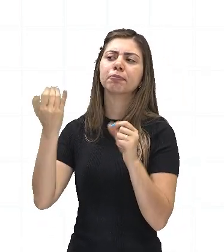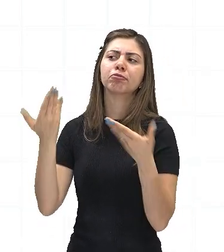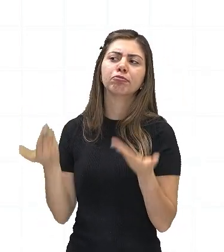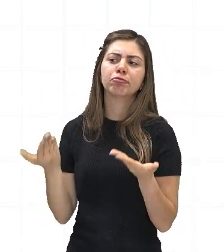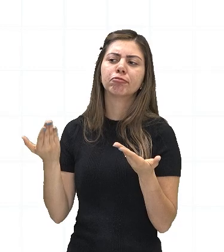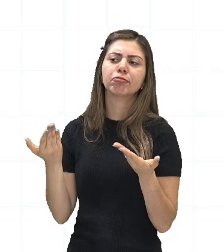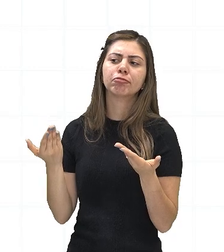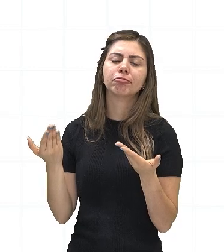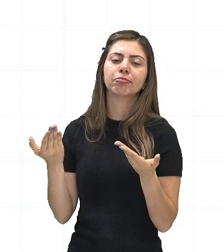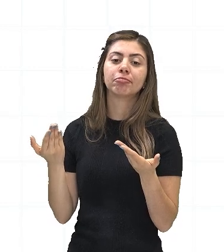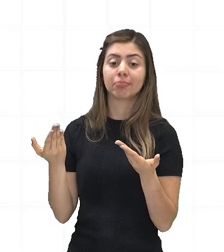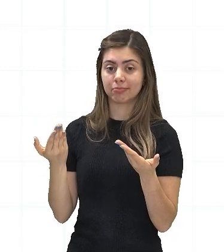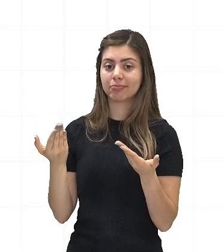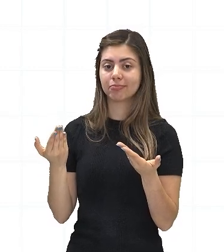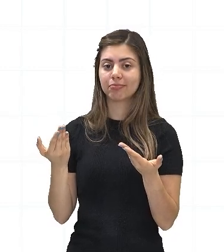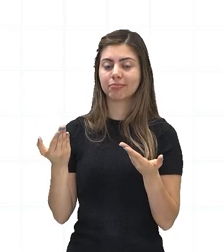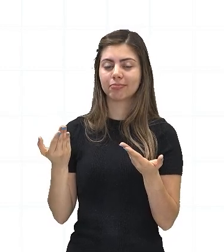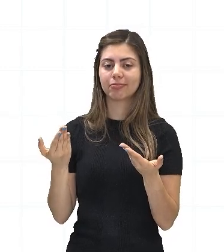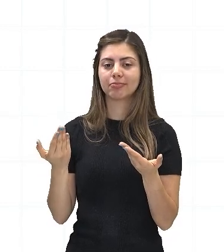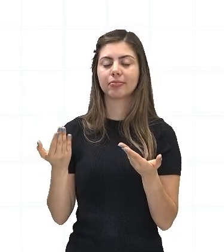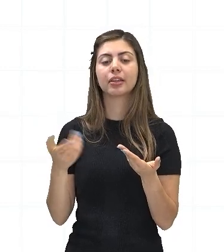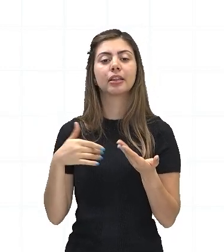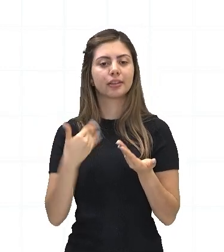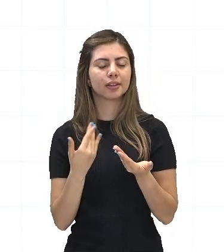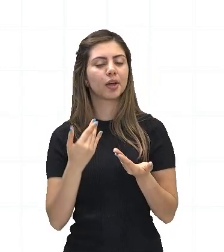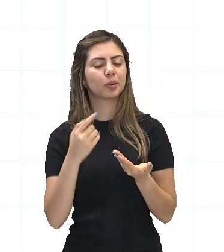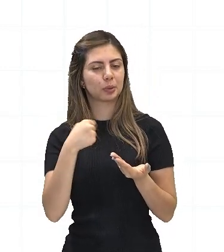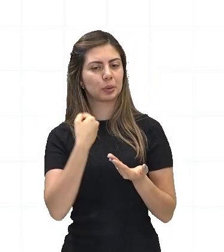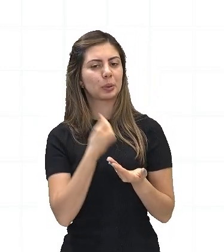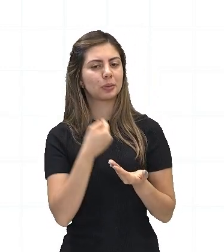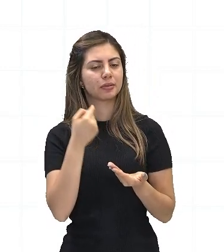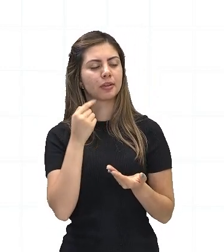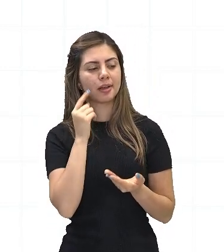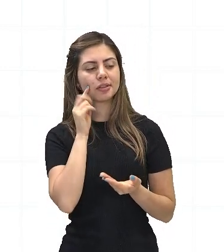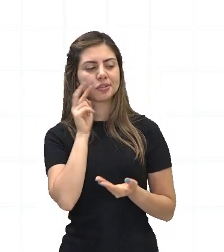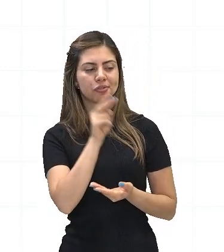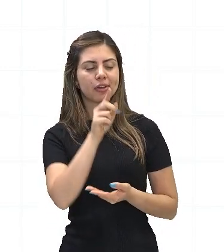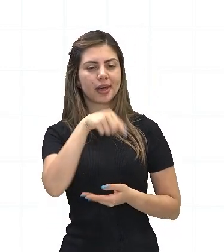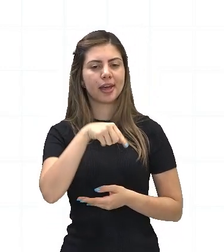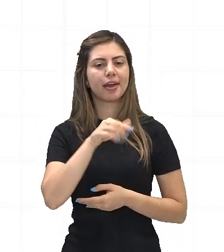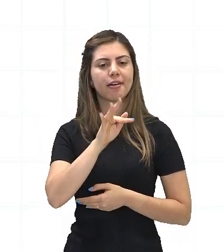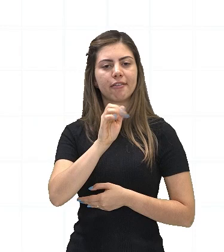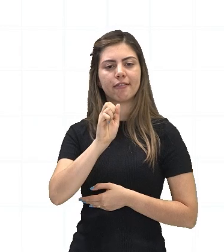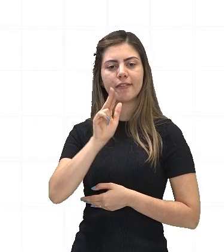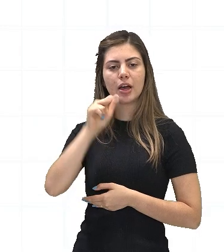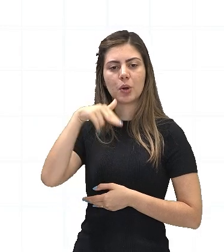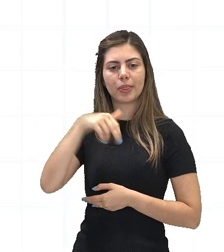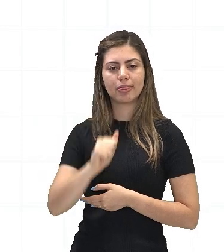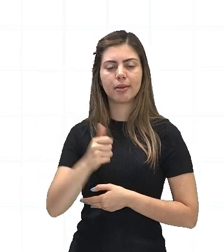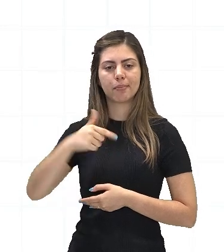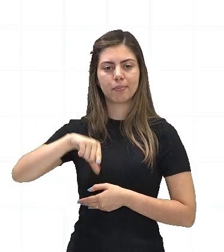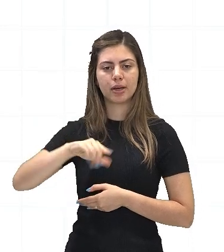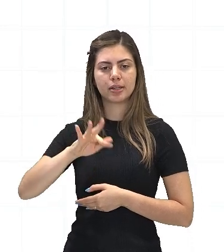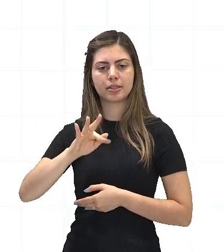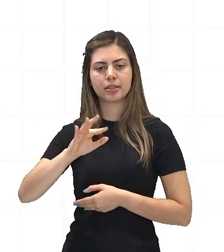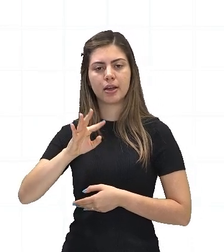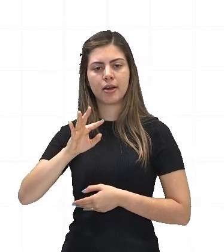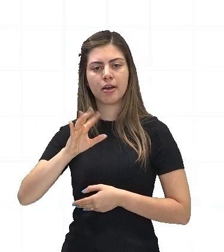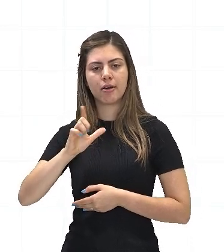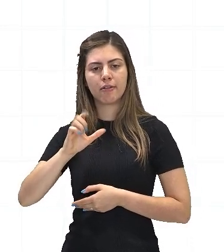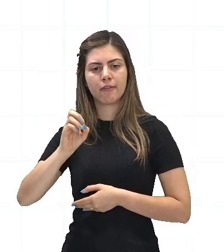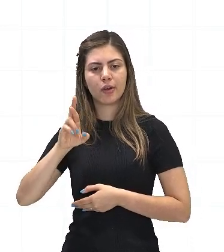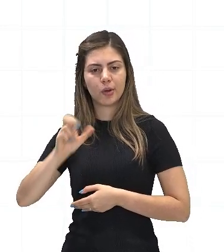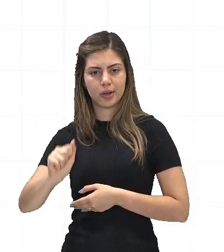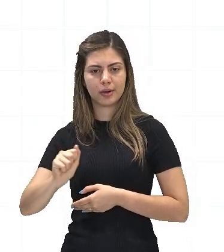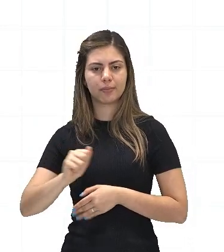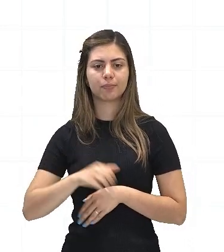são importantes, né? Neste caso aí, fauna e flora são importantes, né? É a